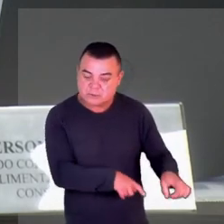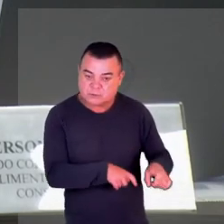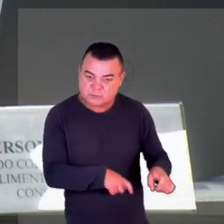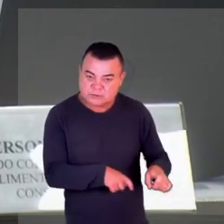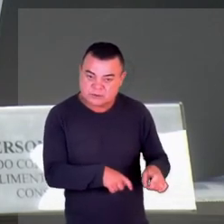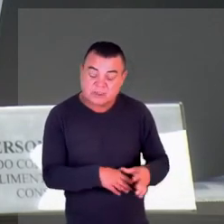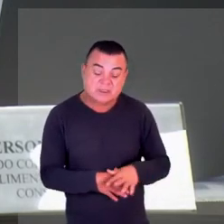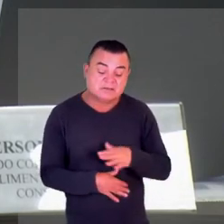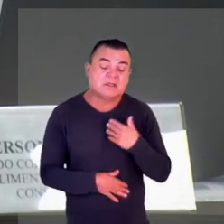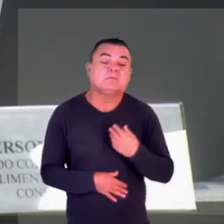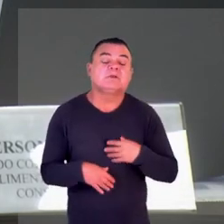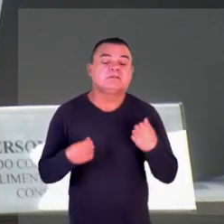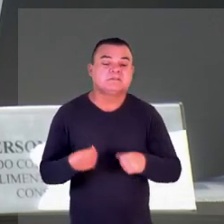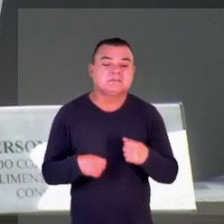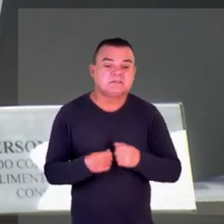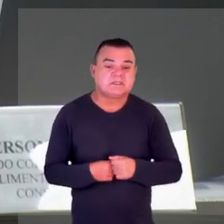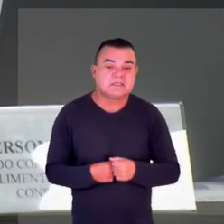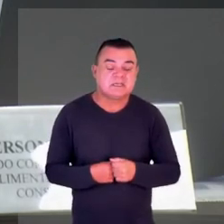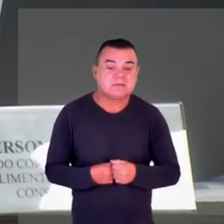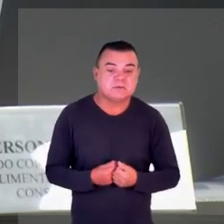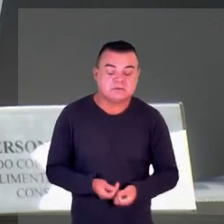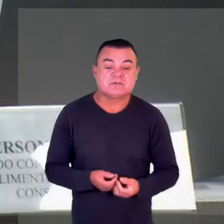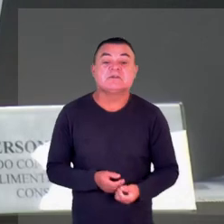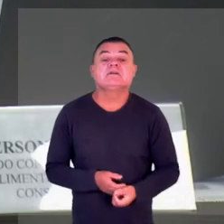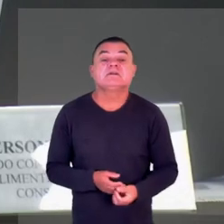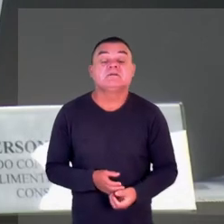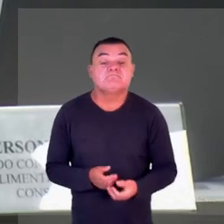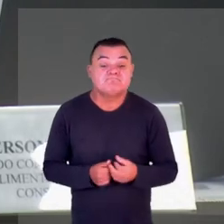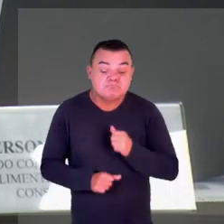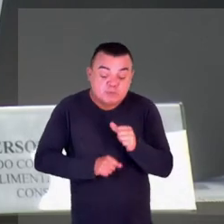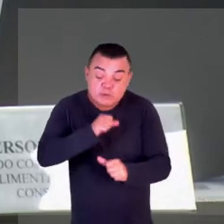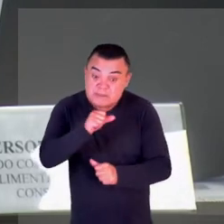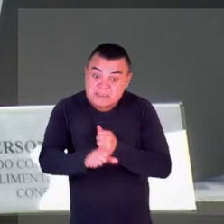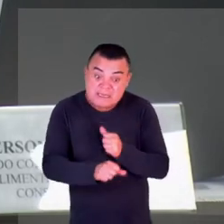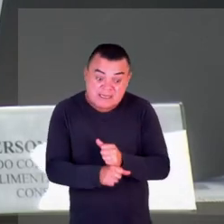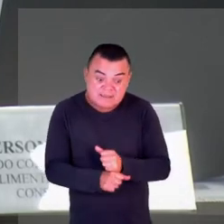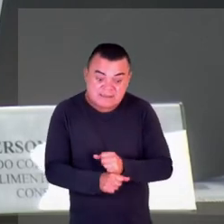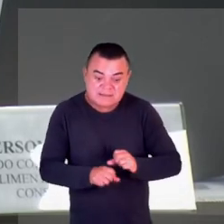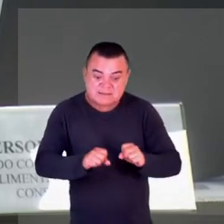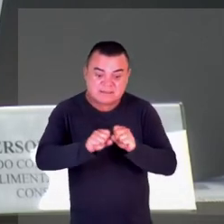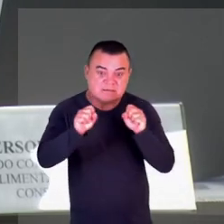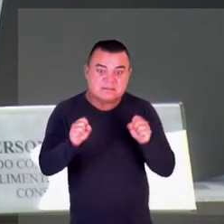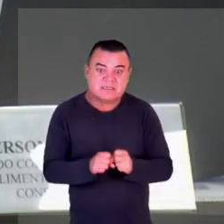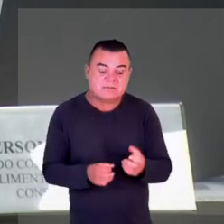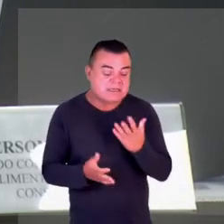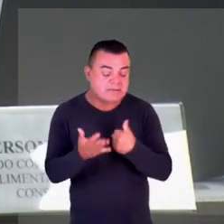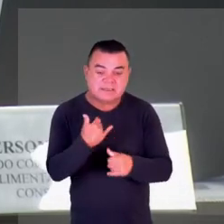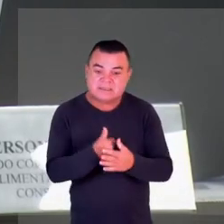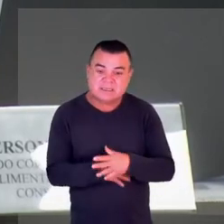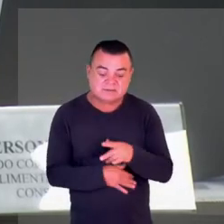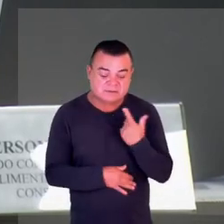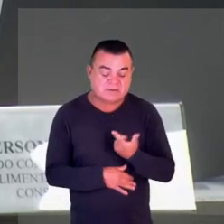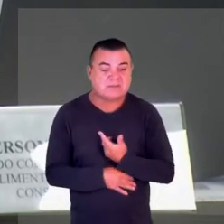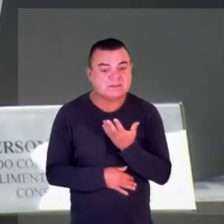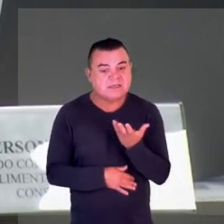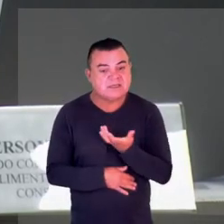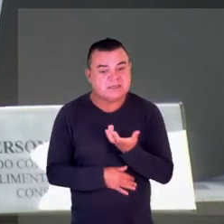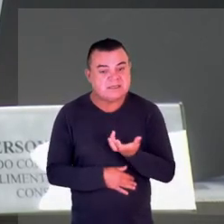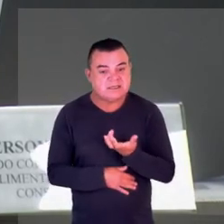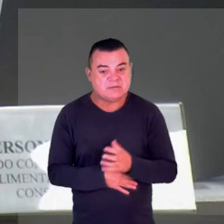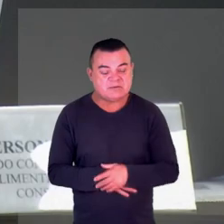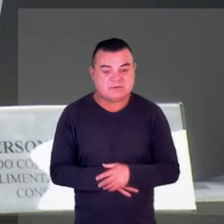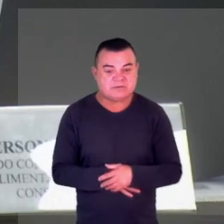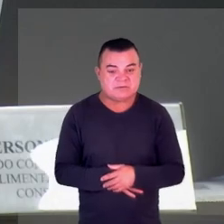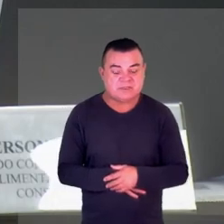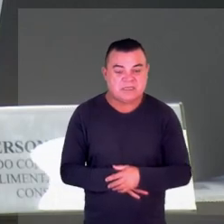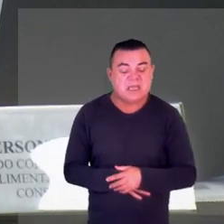que Reinventar o sistema alimentar que nós queremos né então nós defendemos novos Mar dos sistemas alimentares e não os que estão